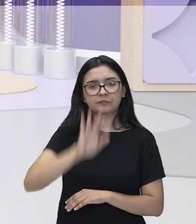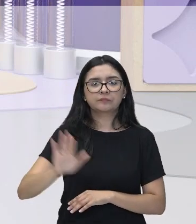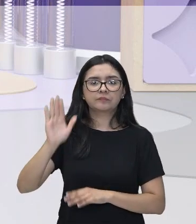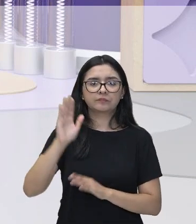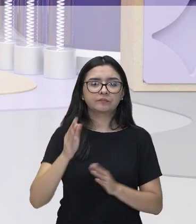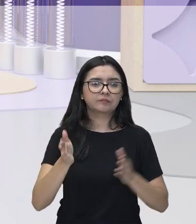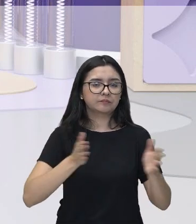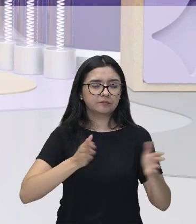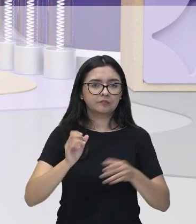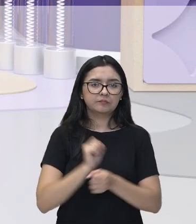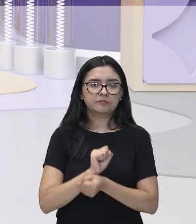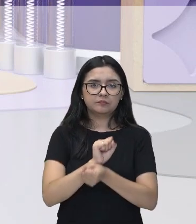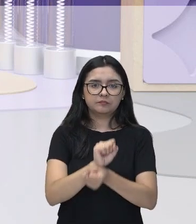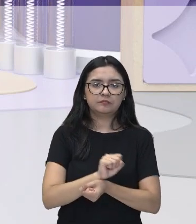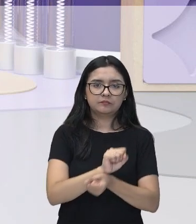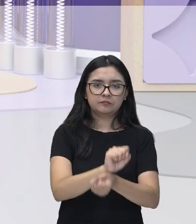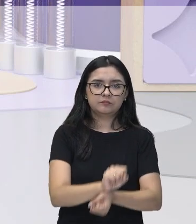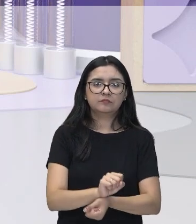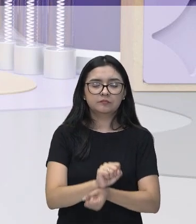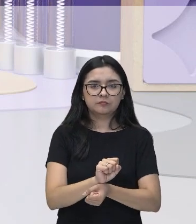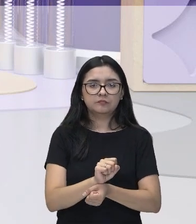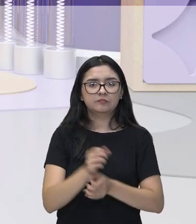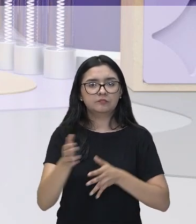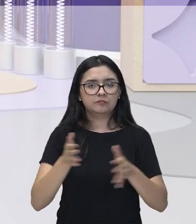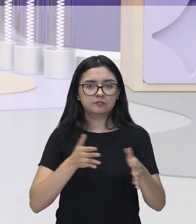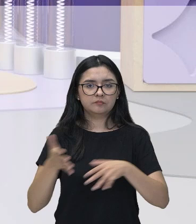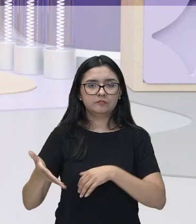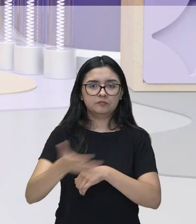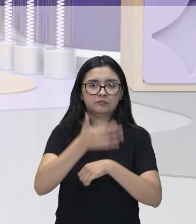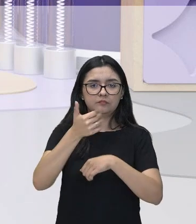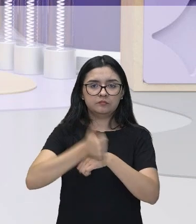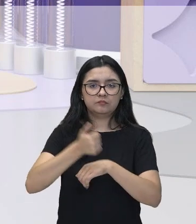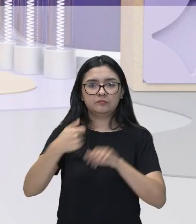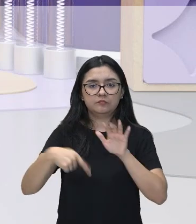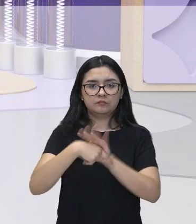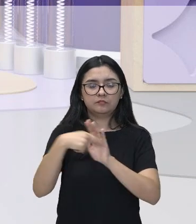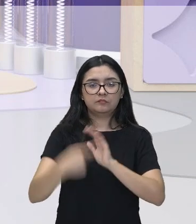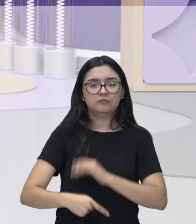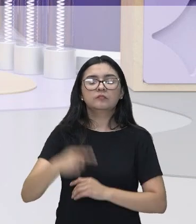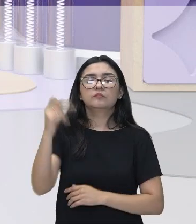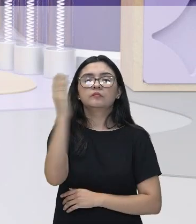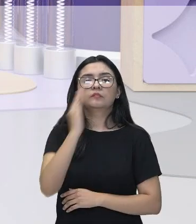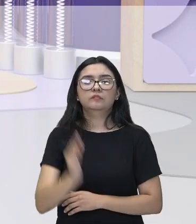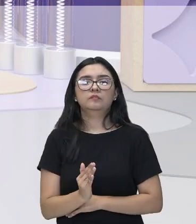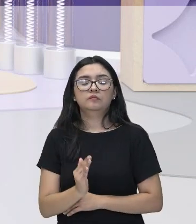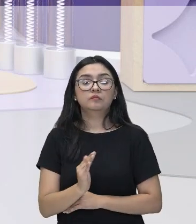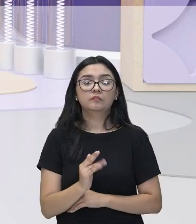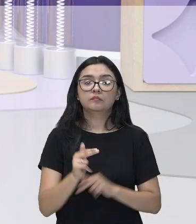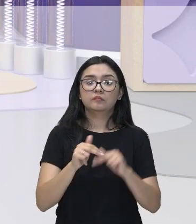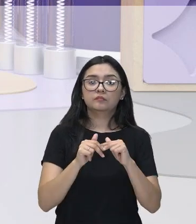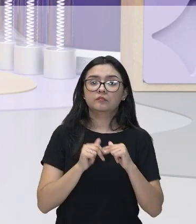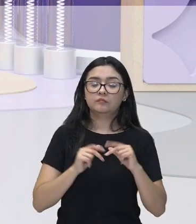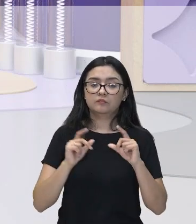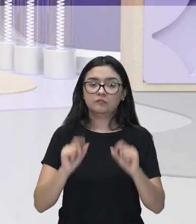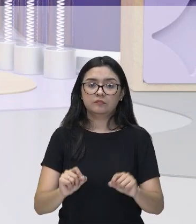escravização dos negros pelos europeus durante o período colonial brasileiro. Pelo